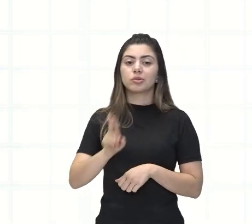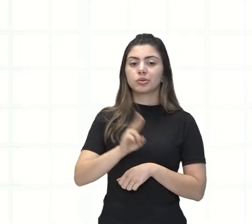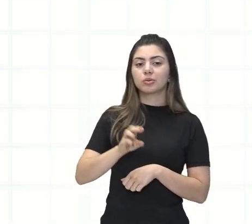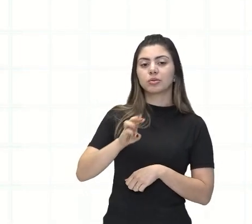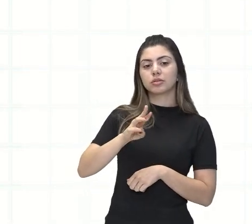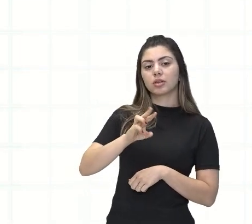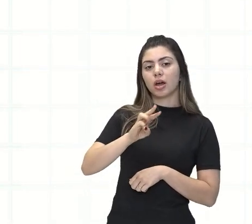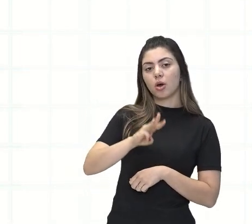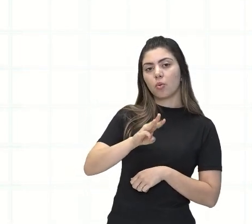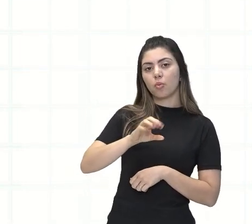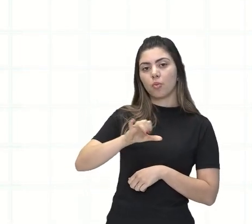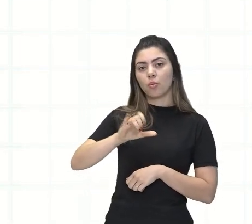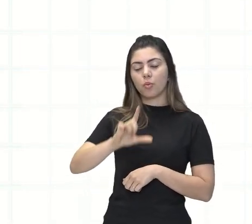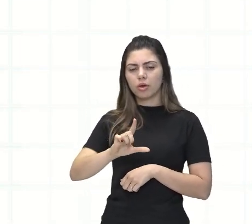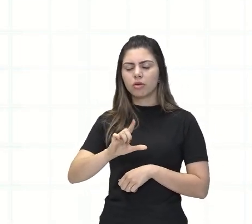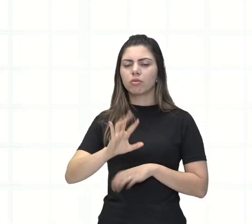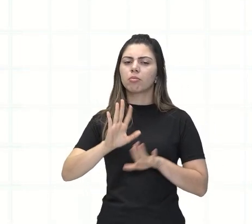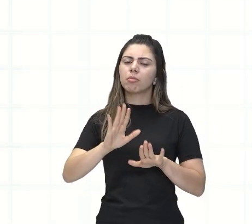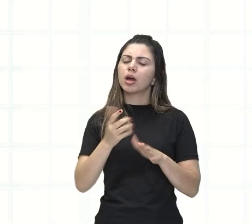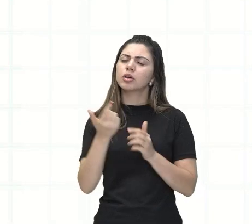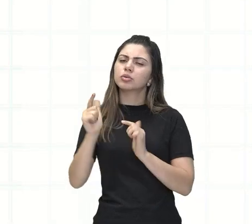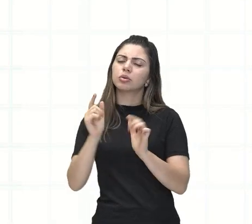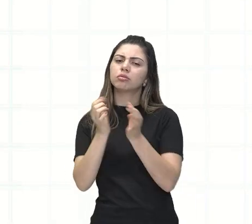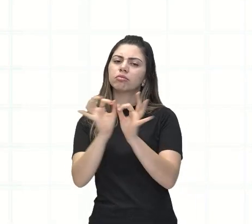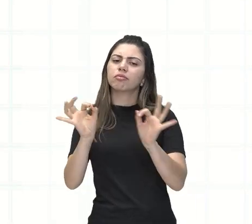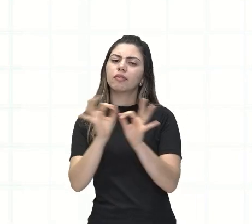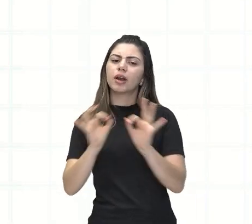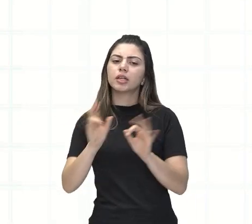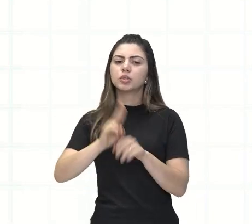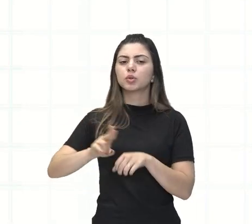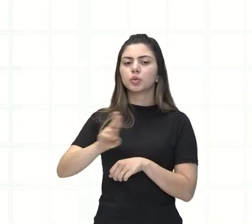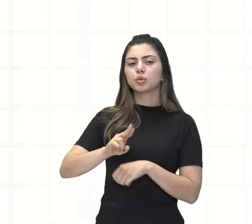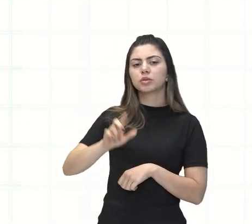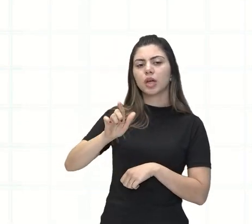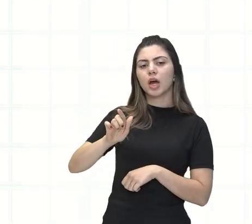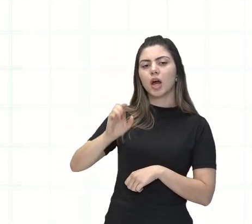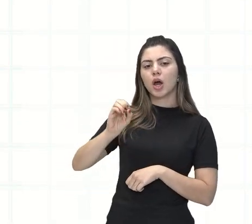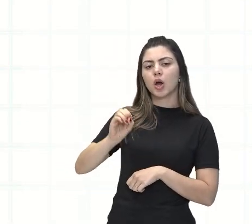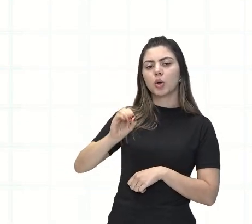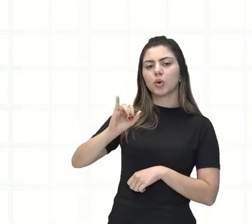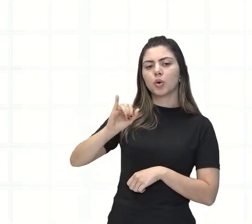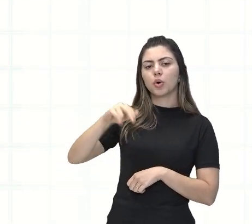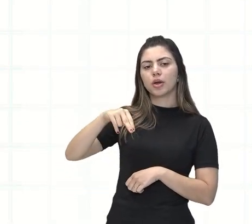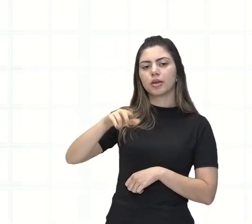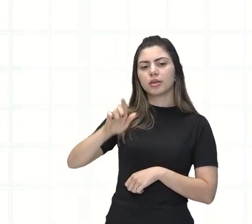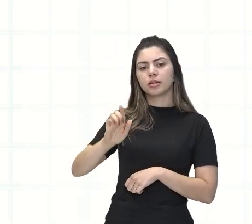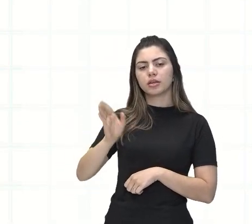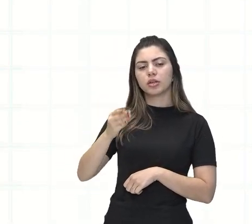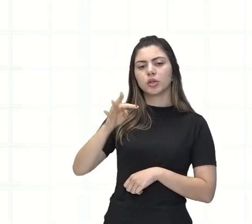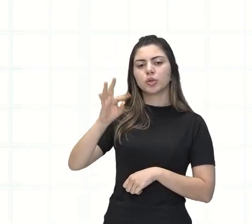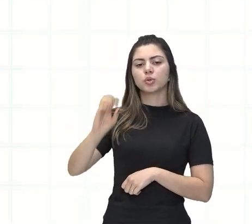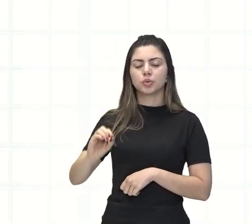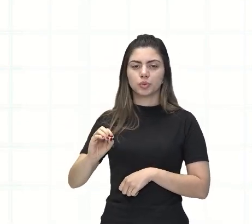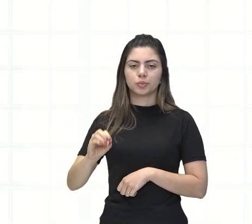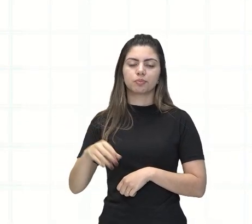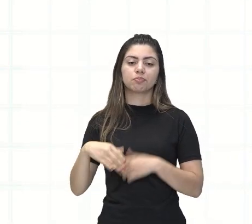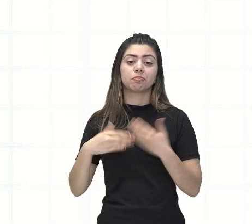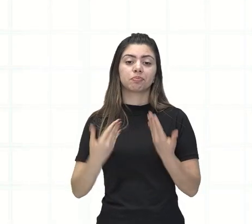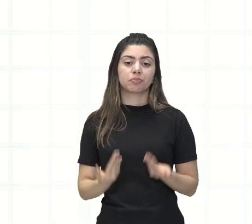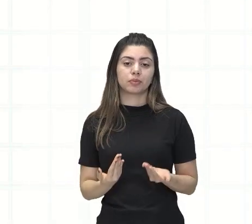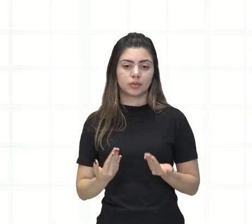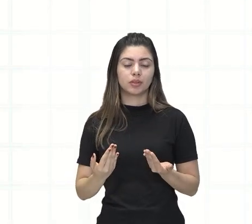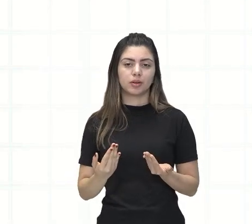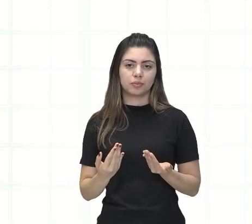will e outras estão usando o going to, que na